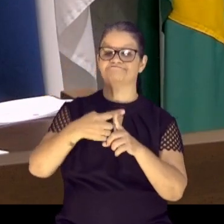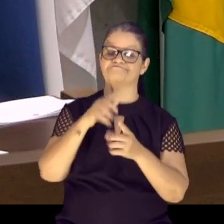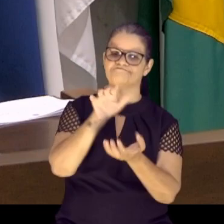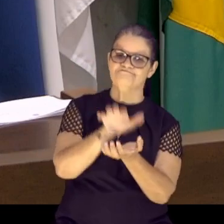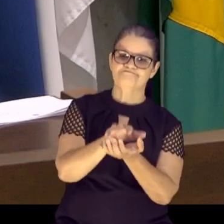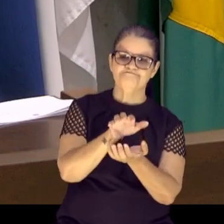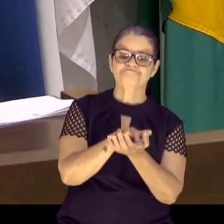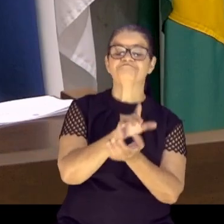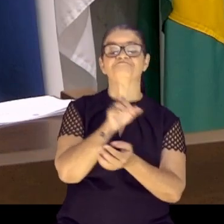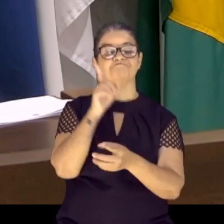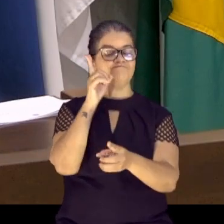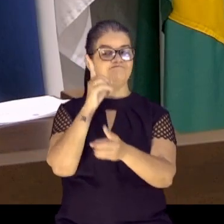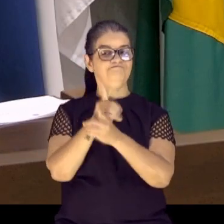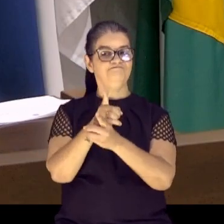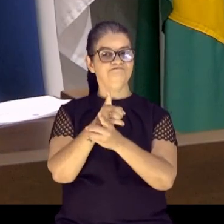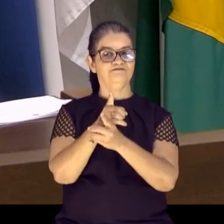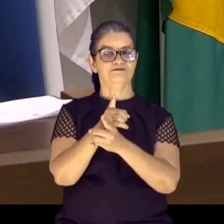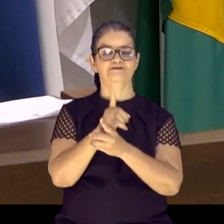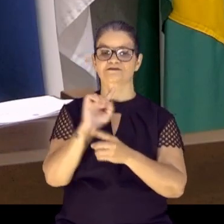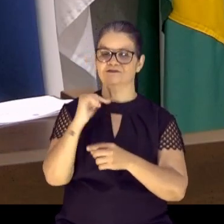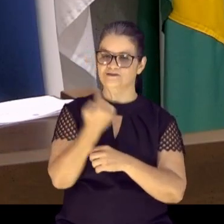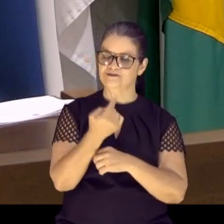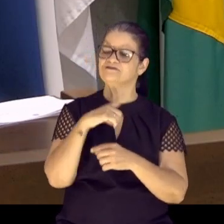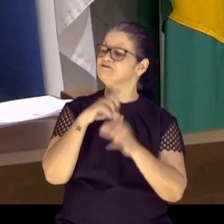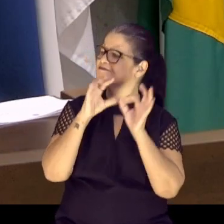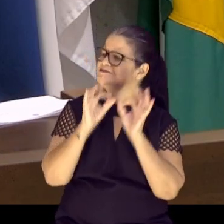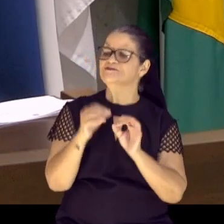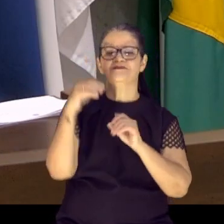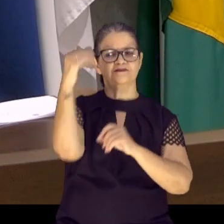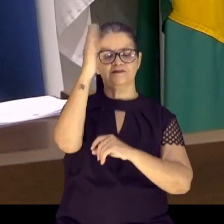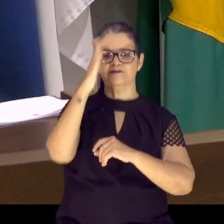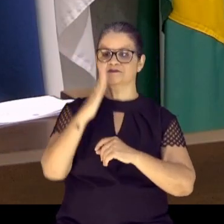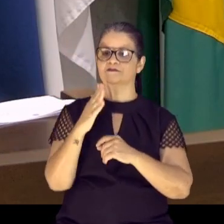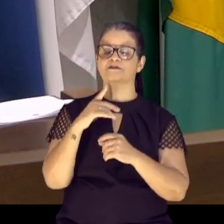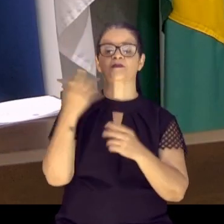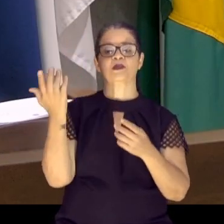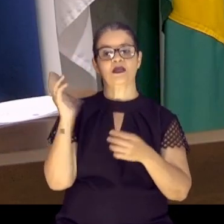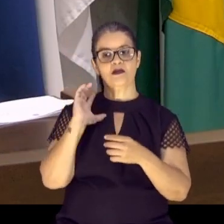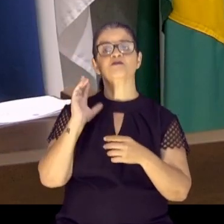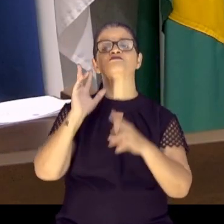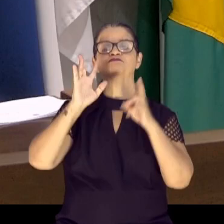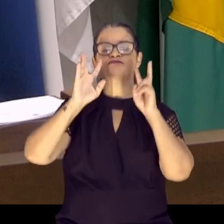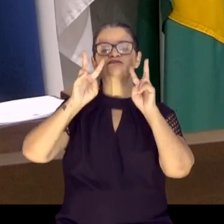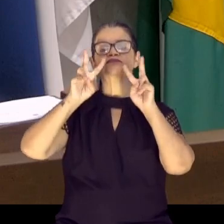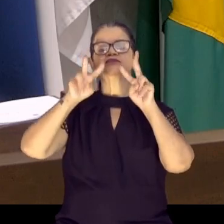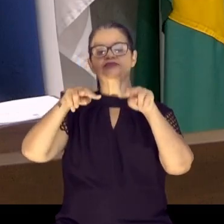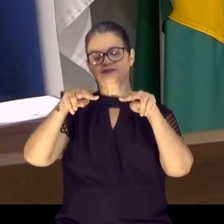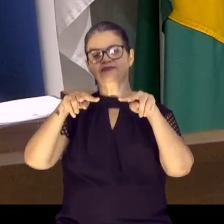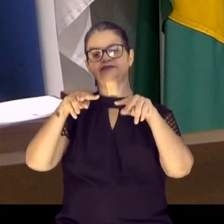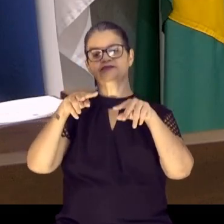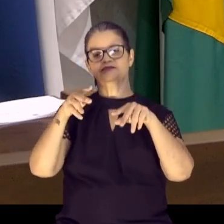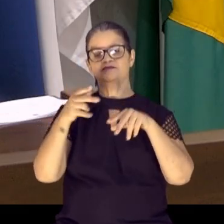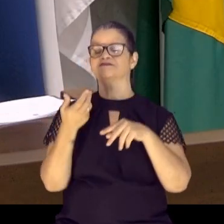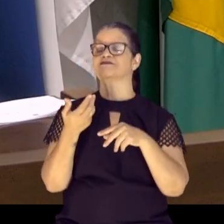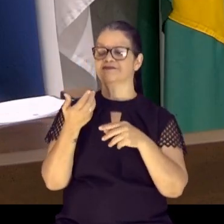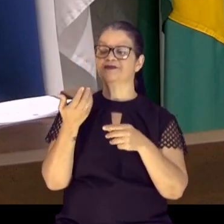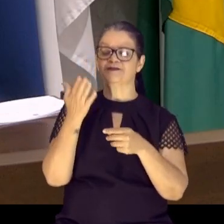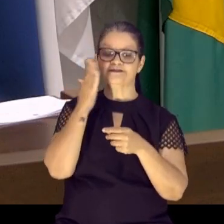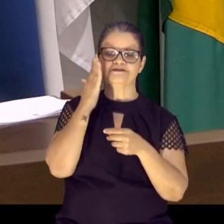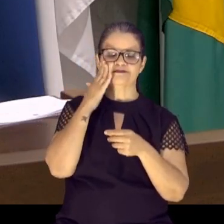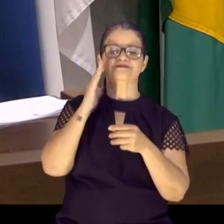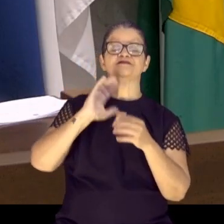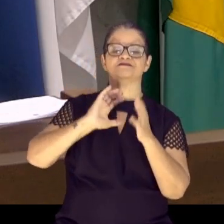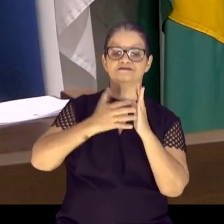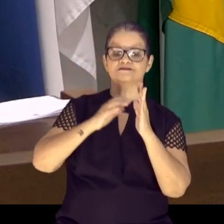Pernambuco. Naquele encontro, a gente teve certeza que o Brasil veio beber na fonte do PSB